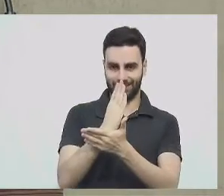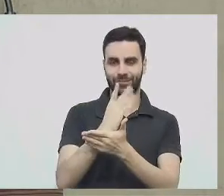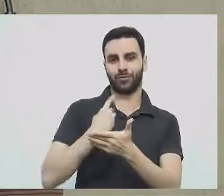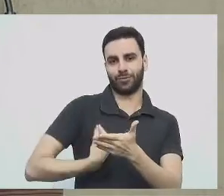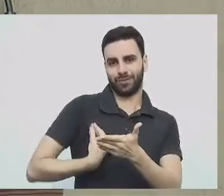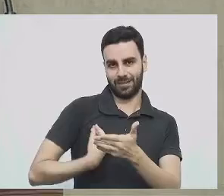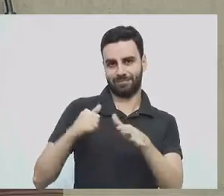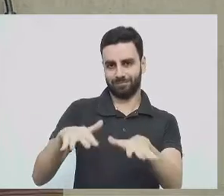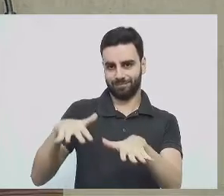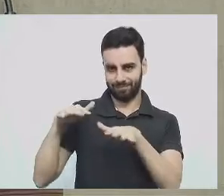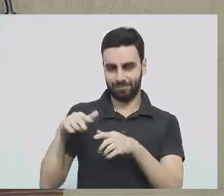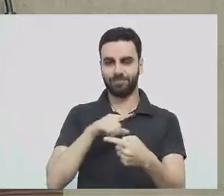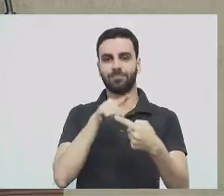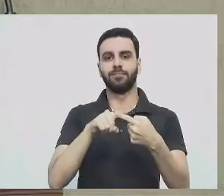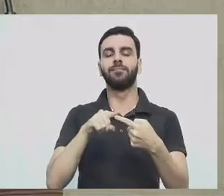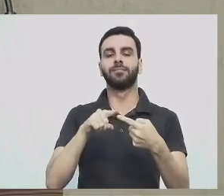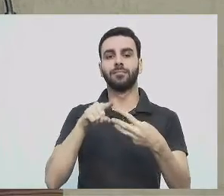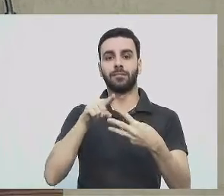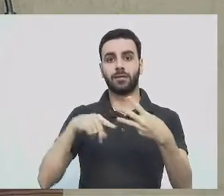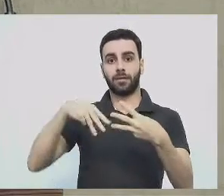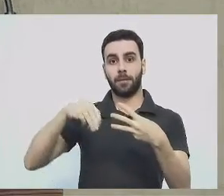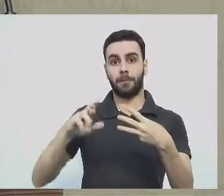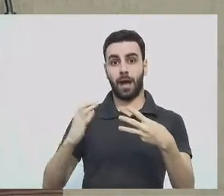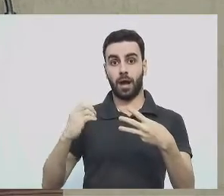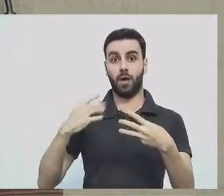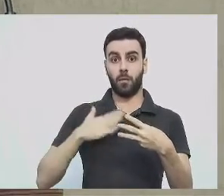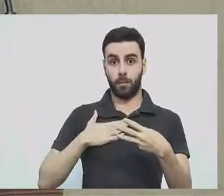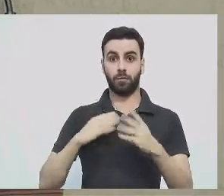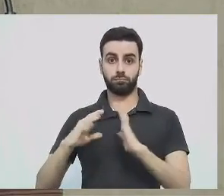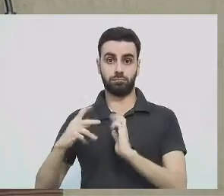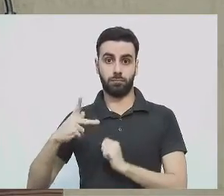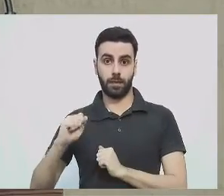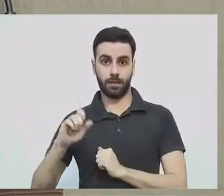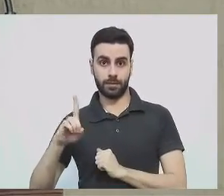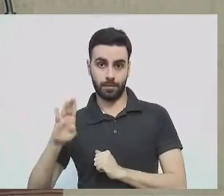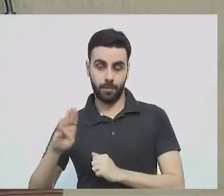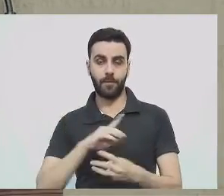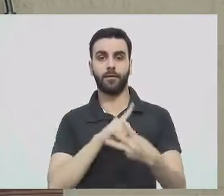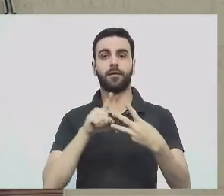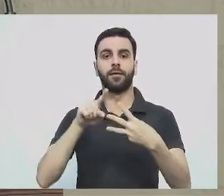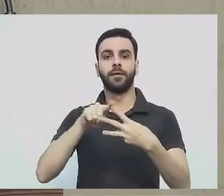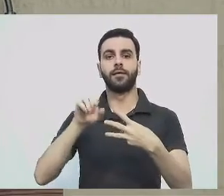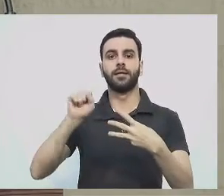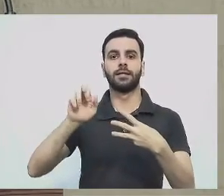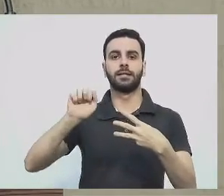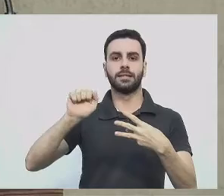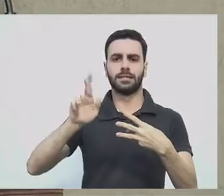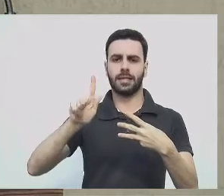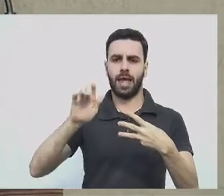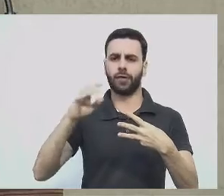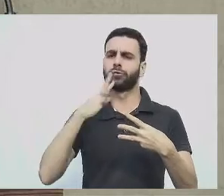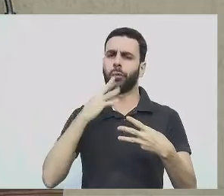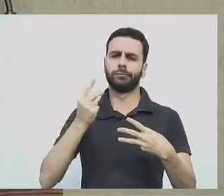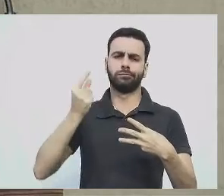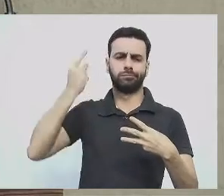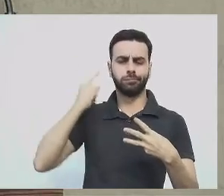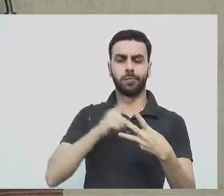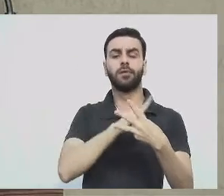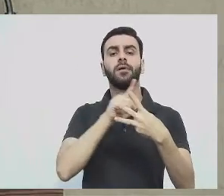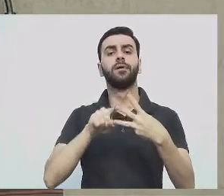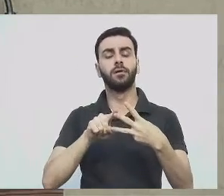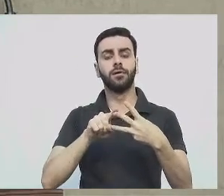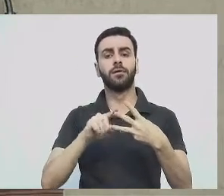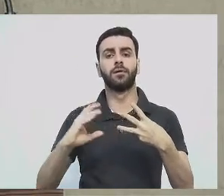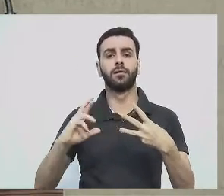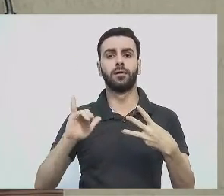na casa, Marcão pelo meu partido, o Sérgio, companheiro das antigas, né, Sérgio? E também